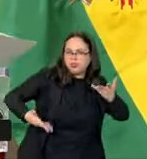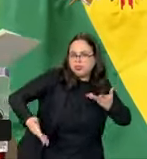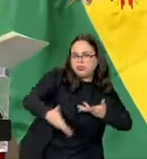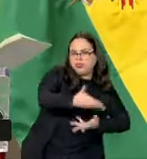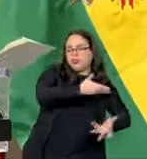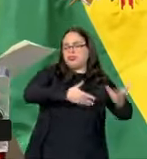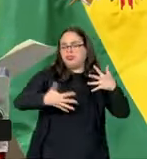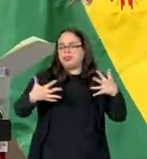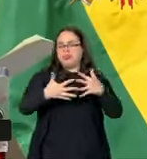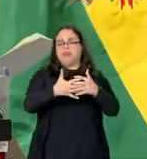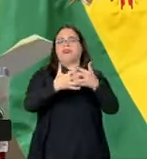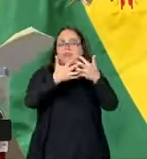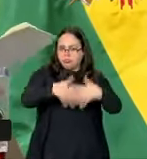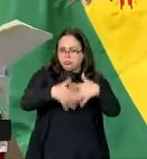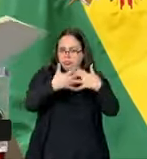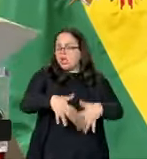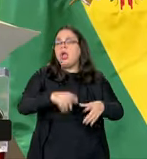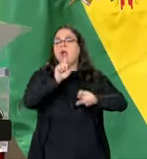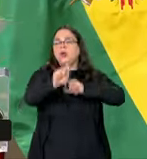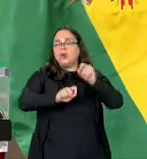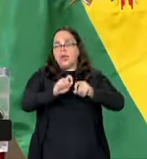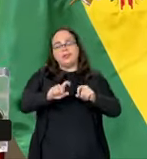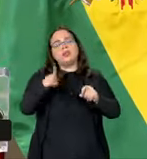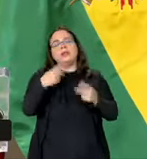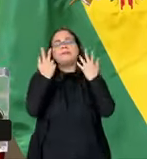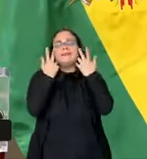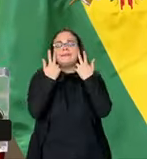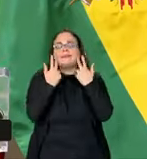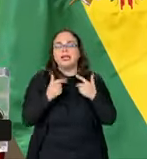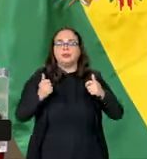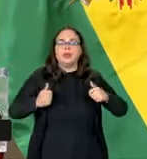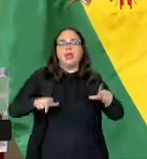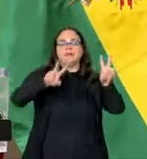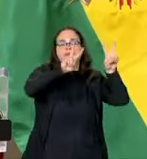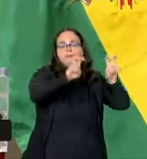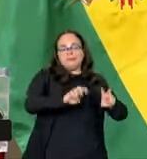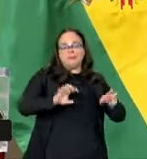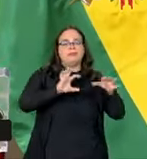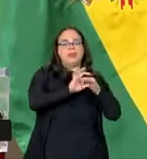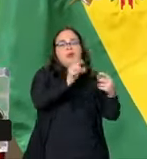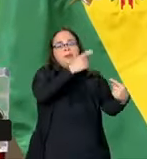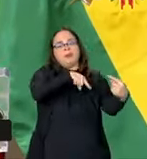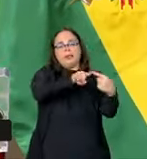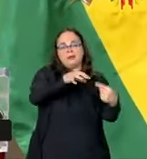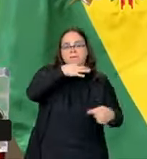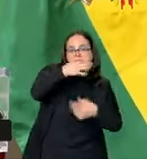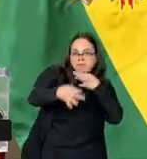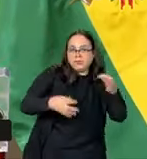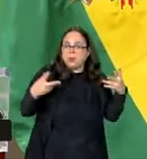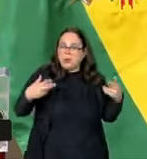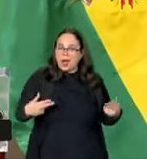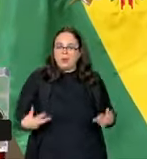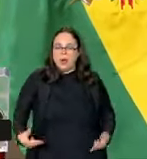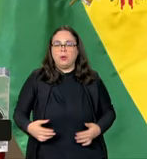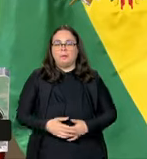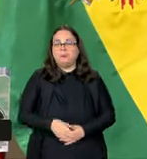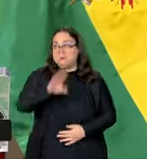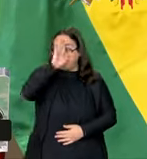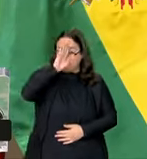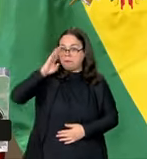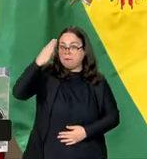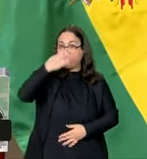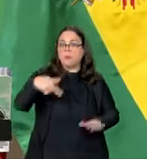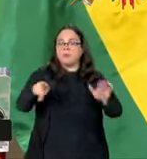o que nos faz parceiros naturais em diversos temas. A prioridade conferida da